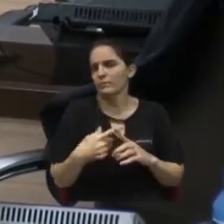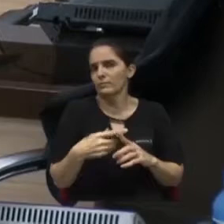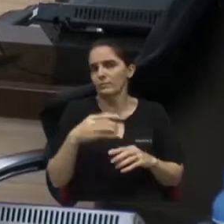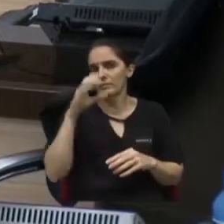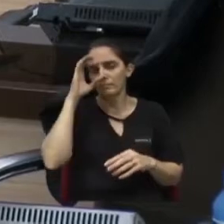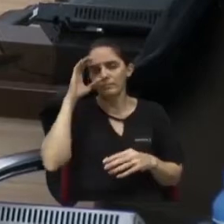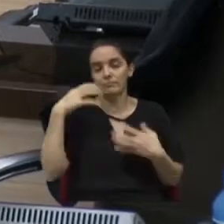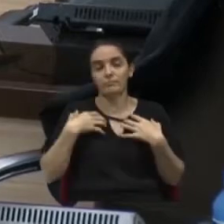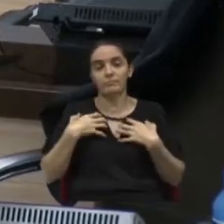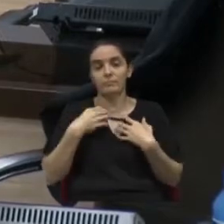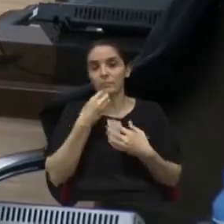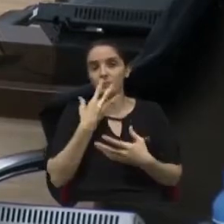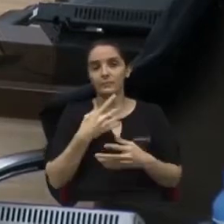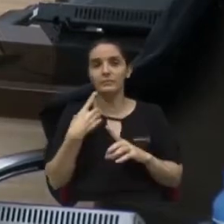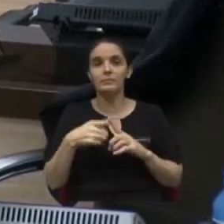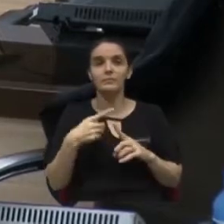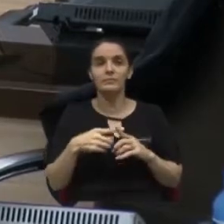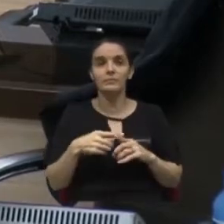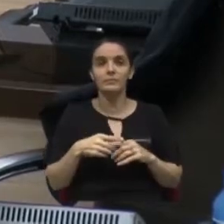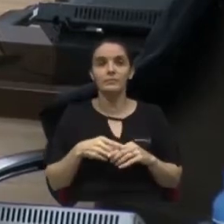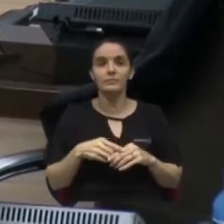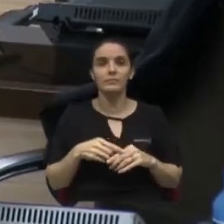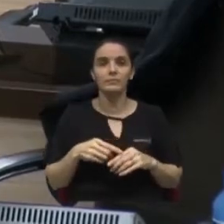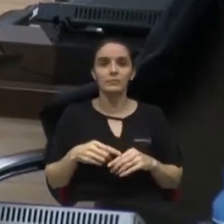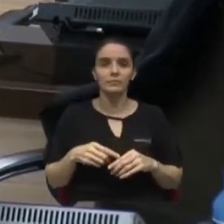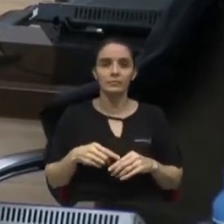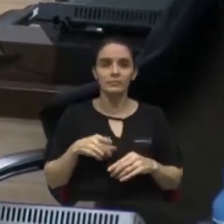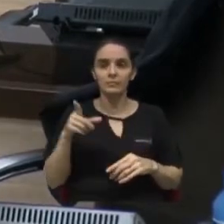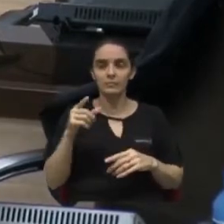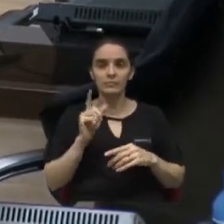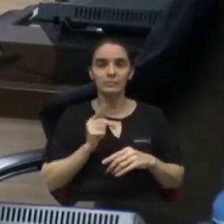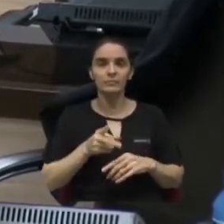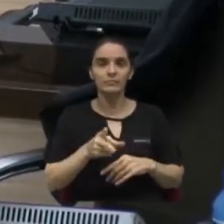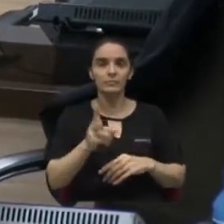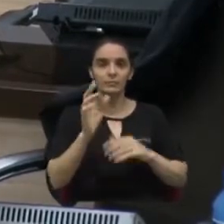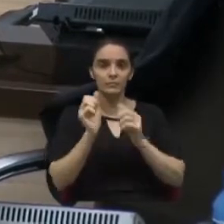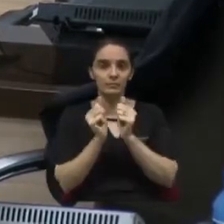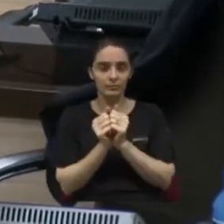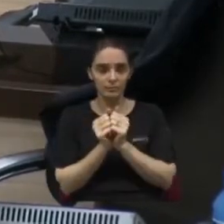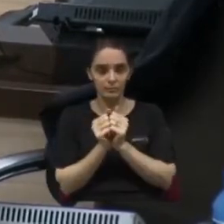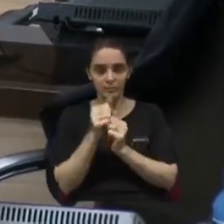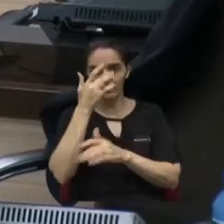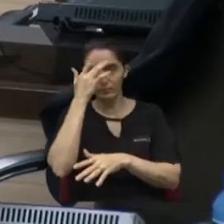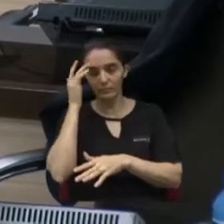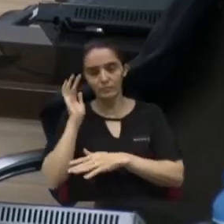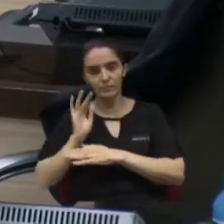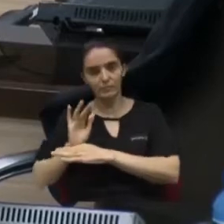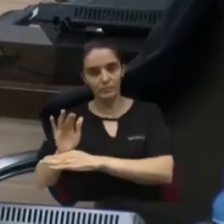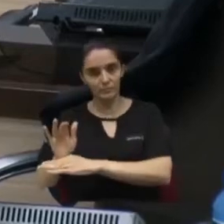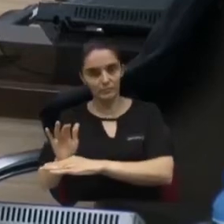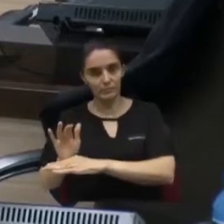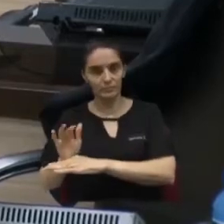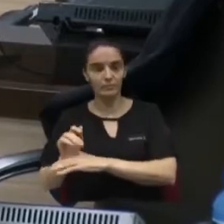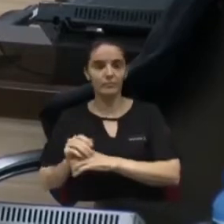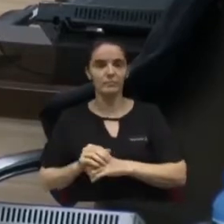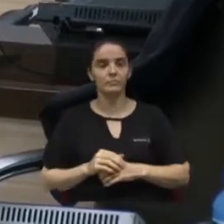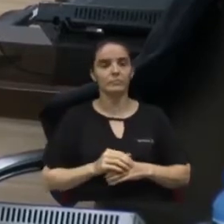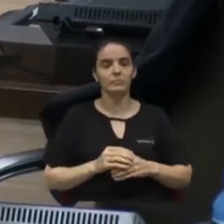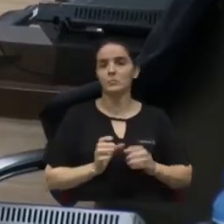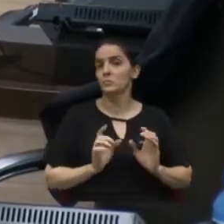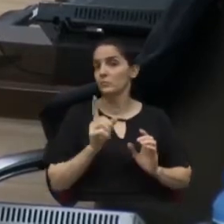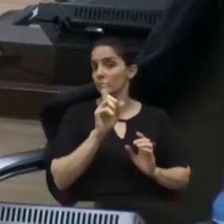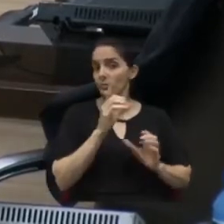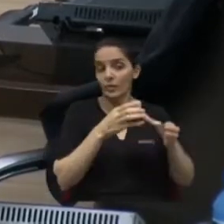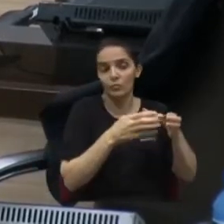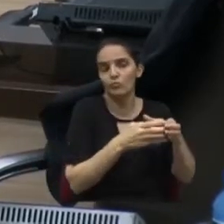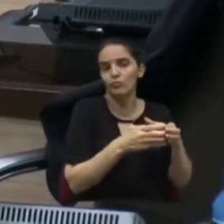por quê? Porque você sempre está na rodinha dos assessores, ao invés de estar entre os parlamentares. Eu falei assim, nossa,